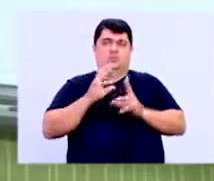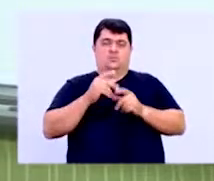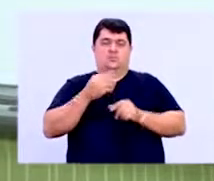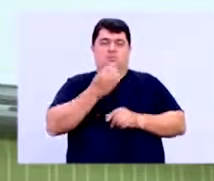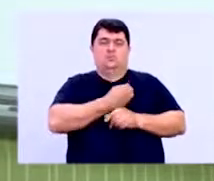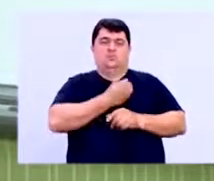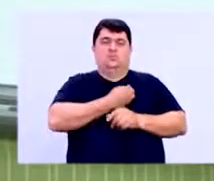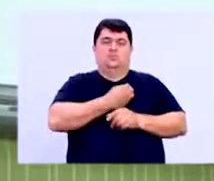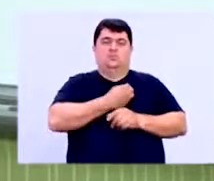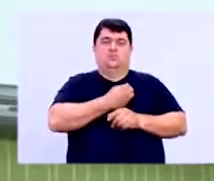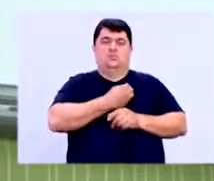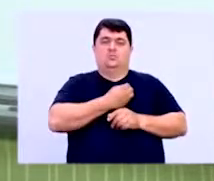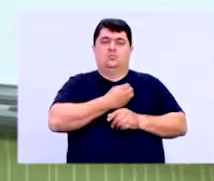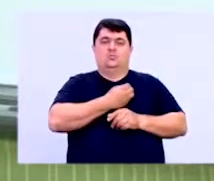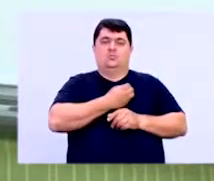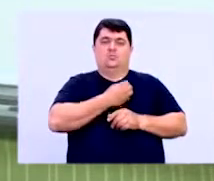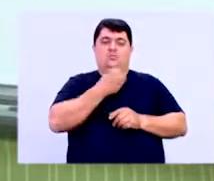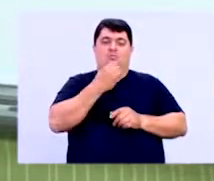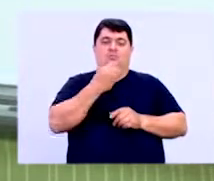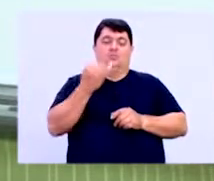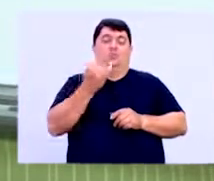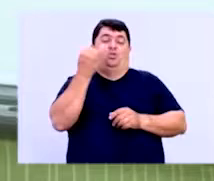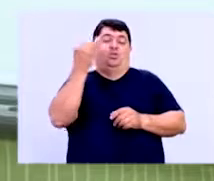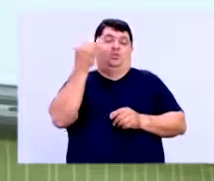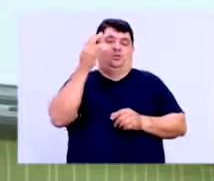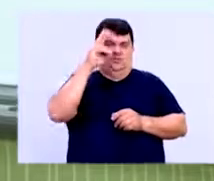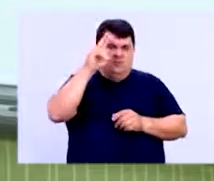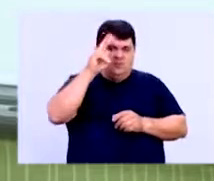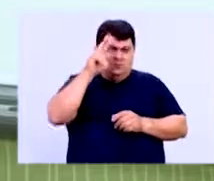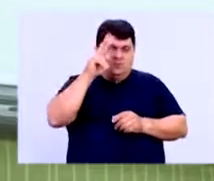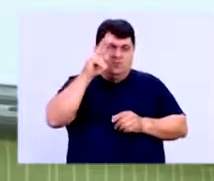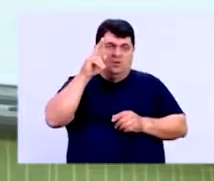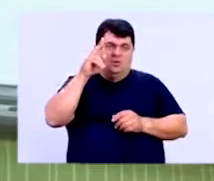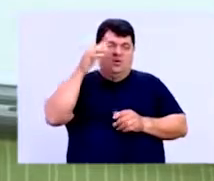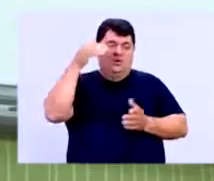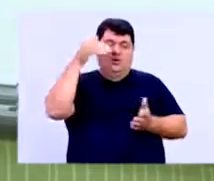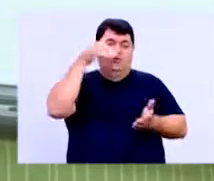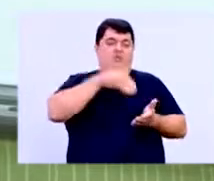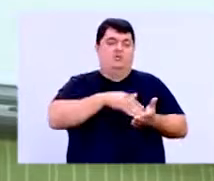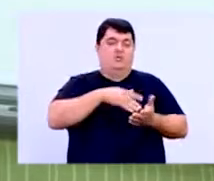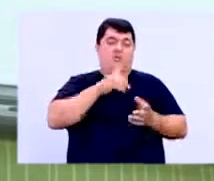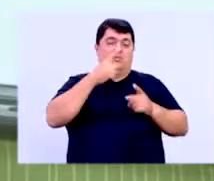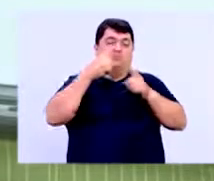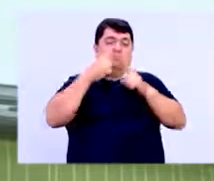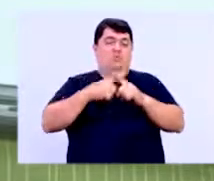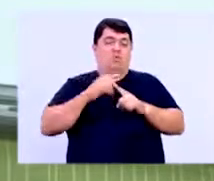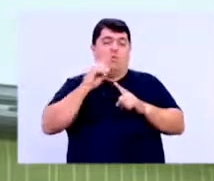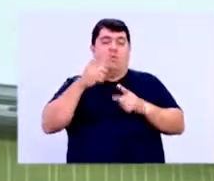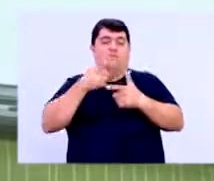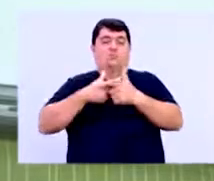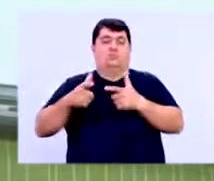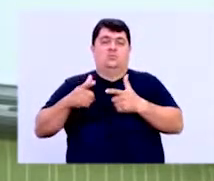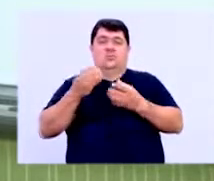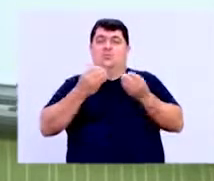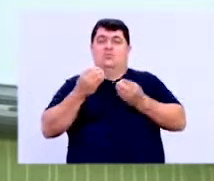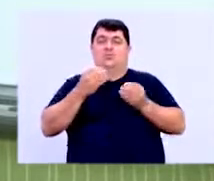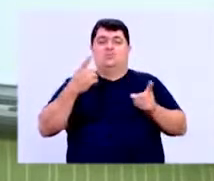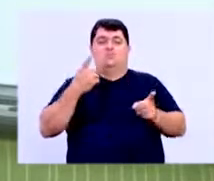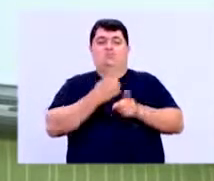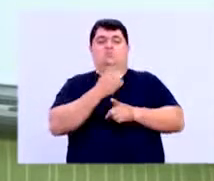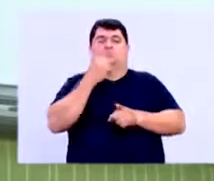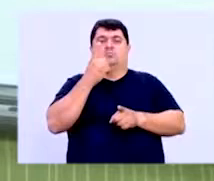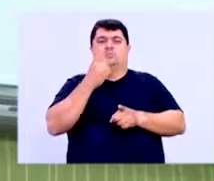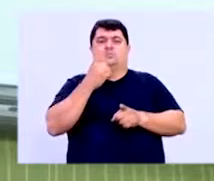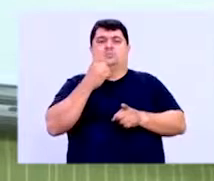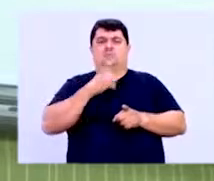número mágico. Lembra aquele número mágico? Que no final é dividir ou multiplicar. Como achar esses números que